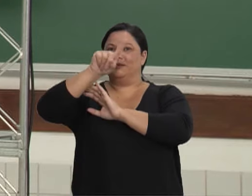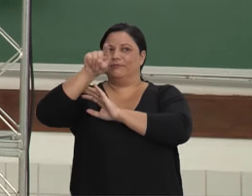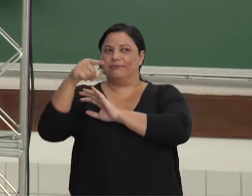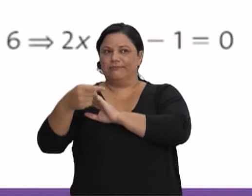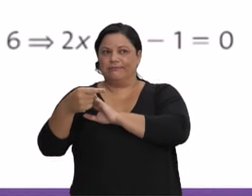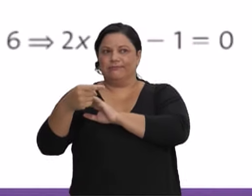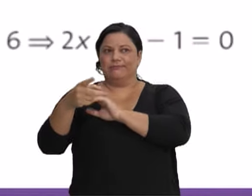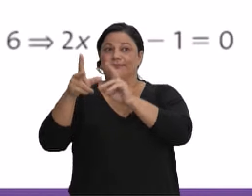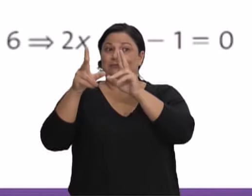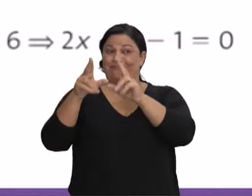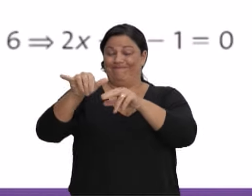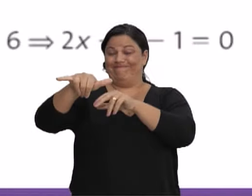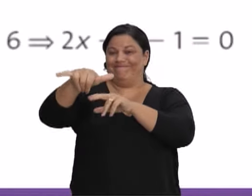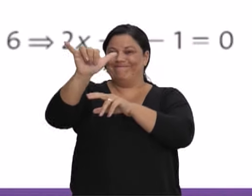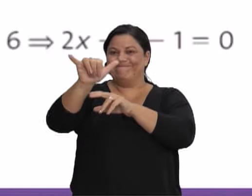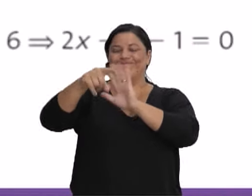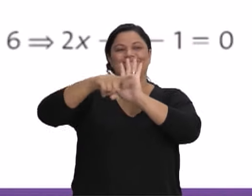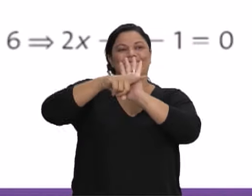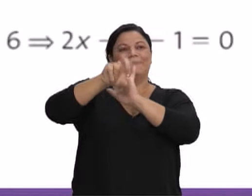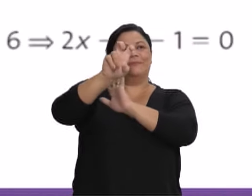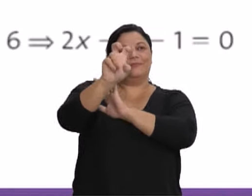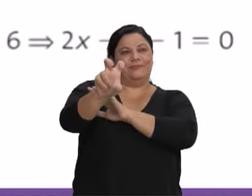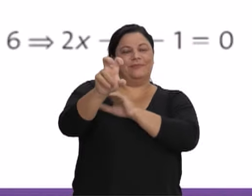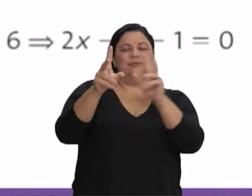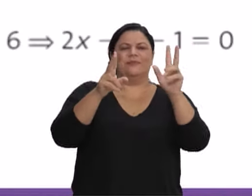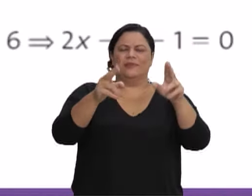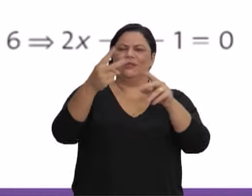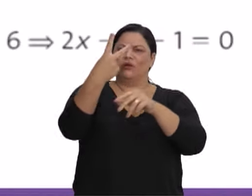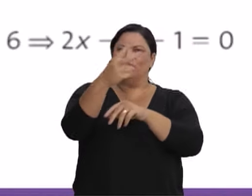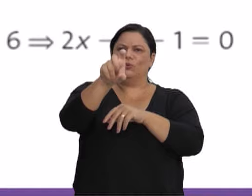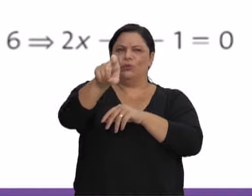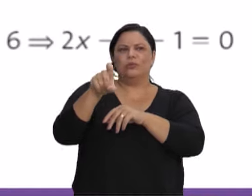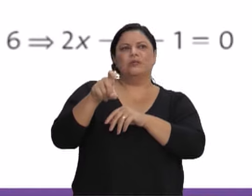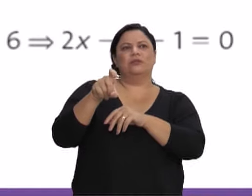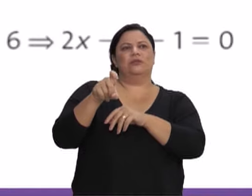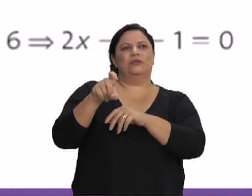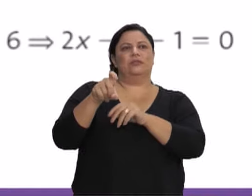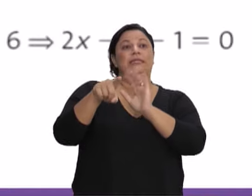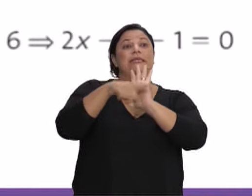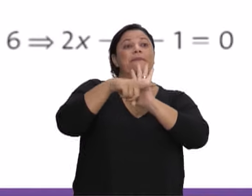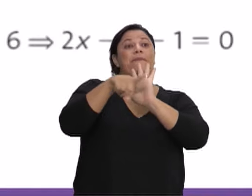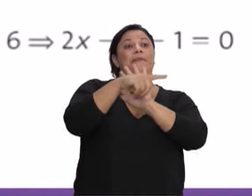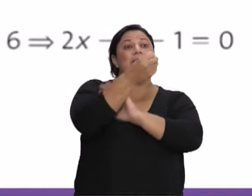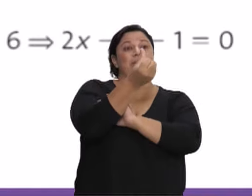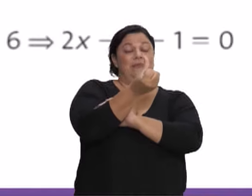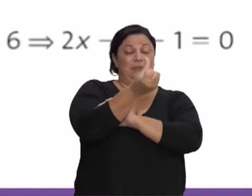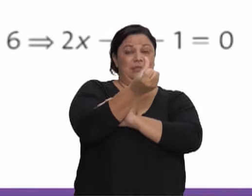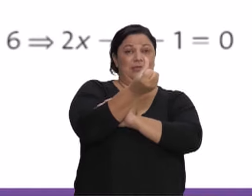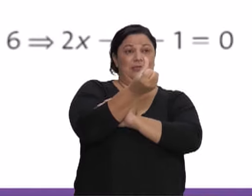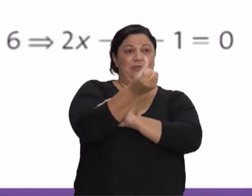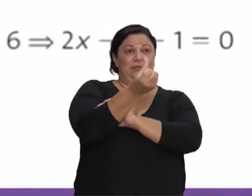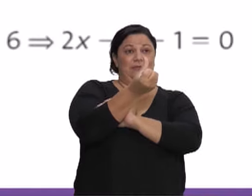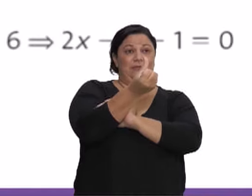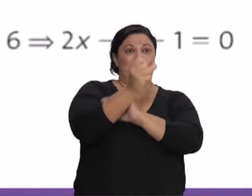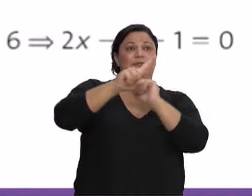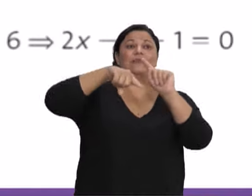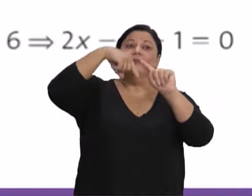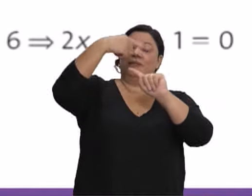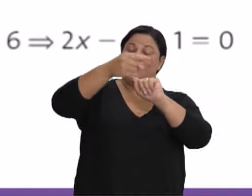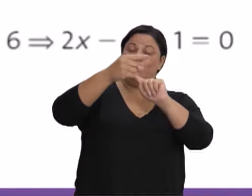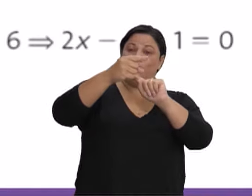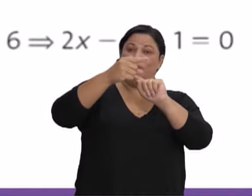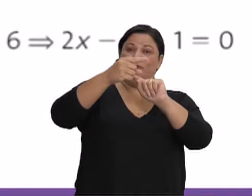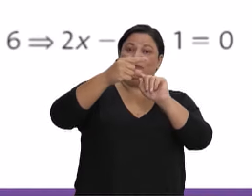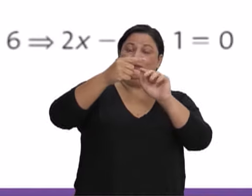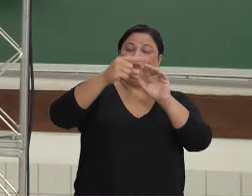5 igual a 2x menos 6. Então, a gente vai chegar na equação geral da